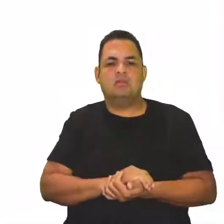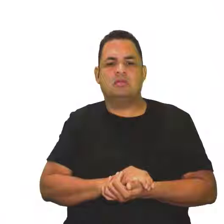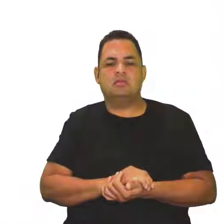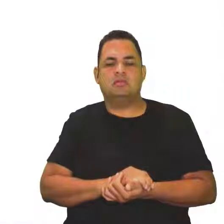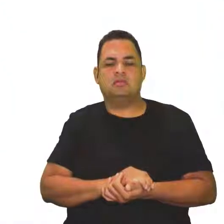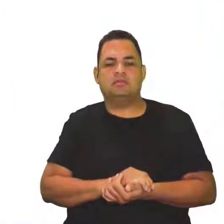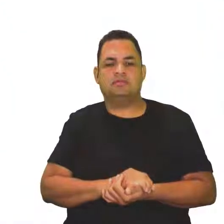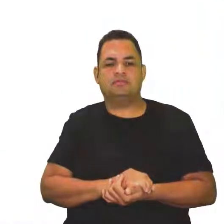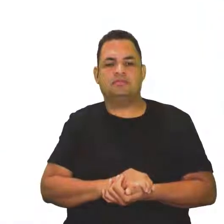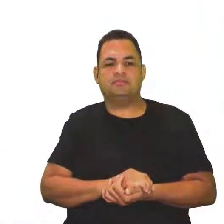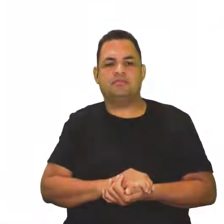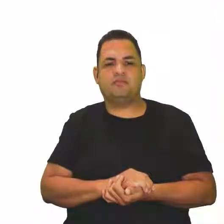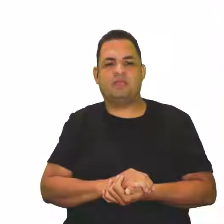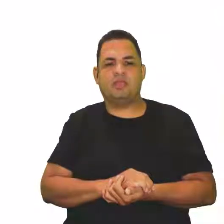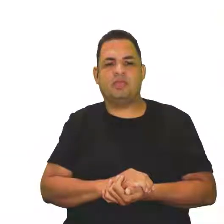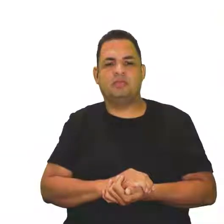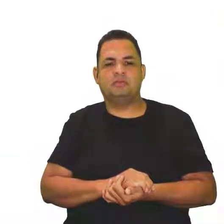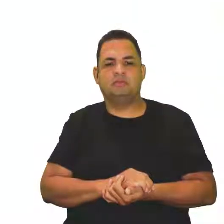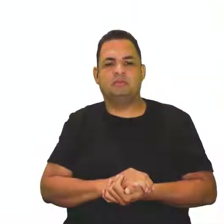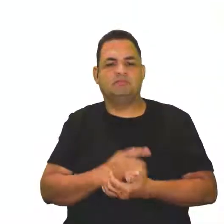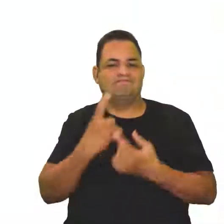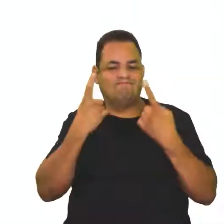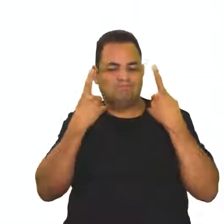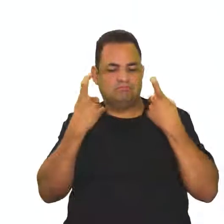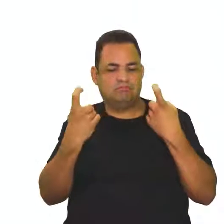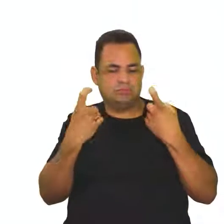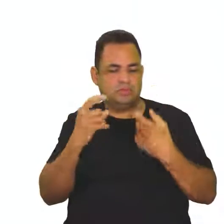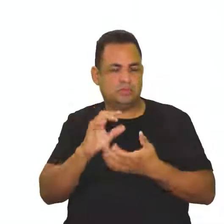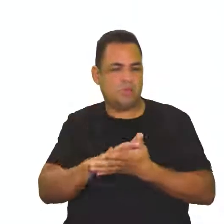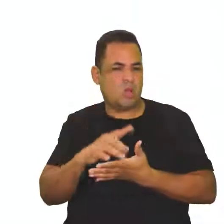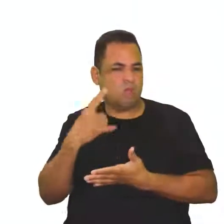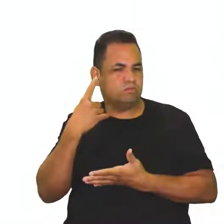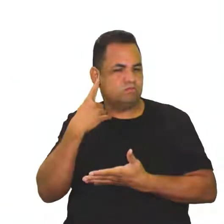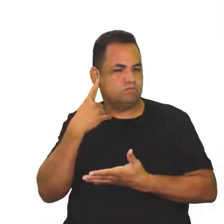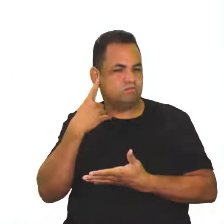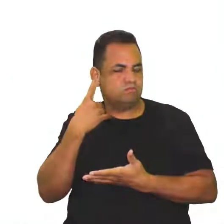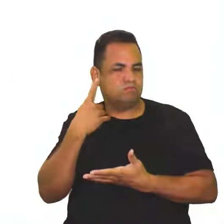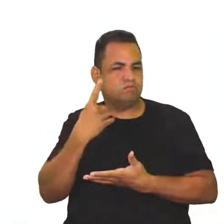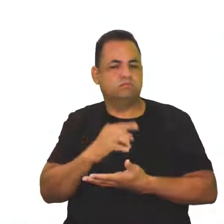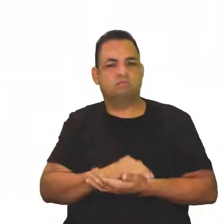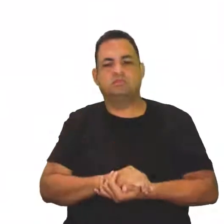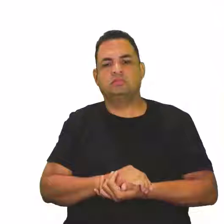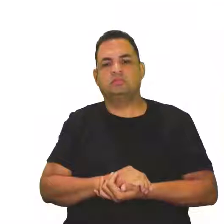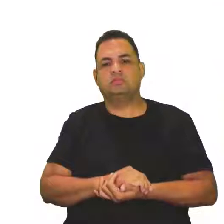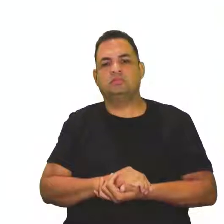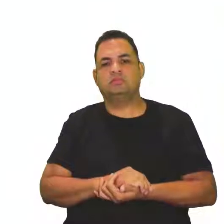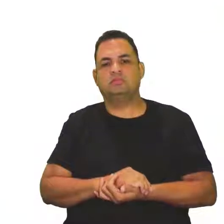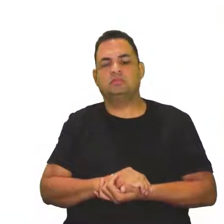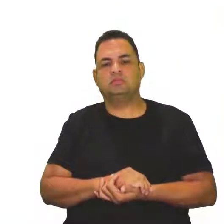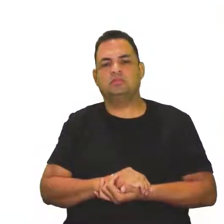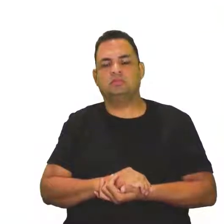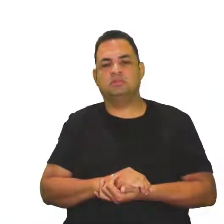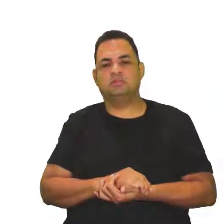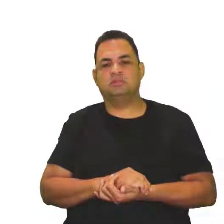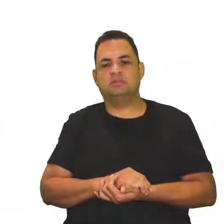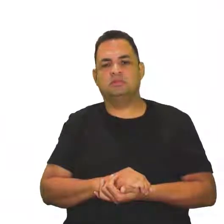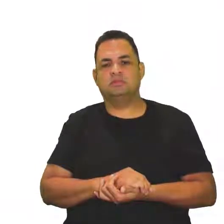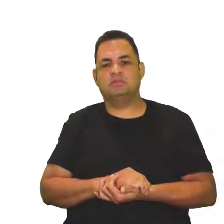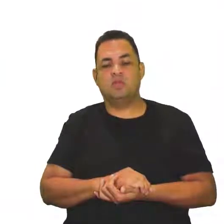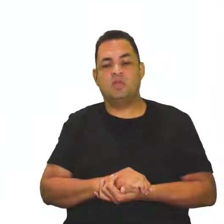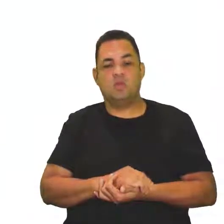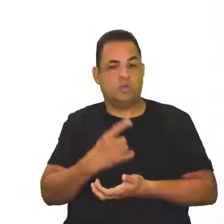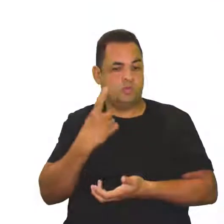luminoso. E o trovão ao efeito sonoro. Então, efeito luminoso, relâmpago, e efeito